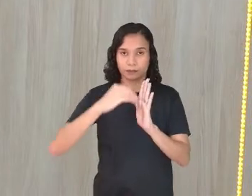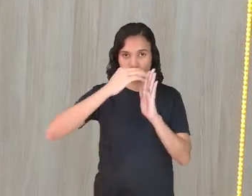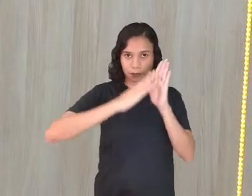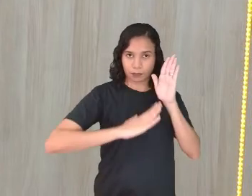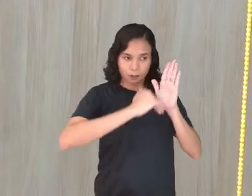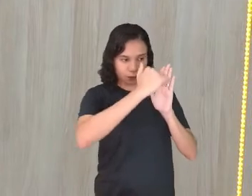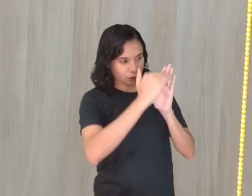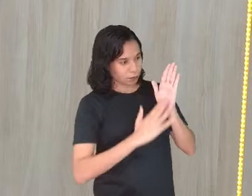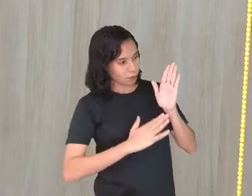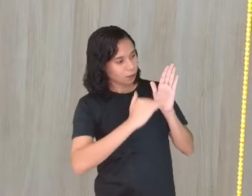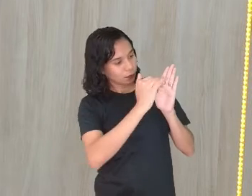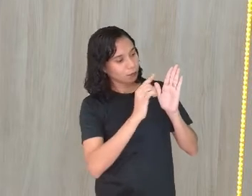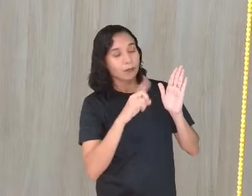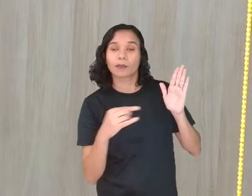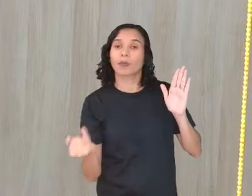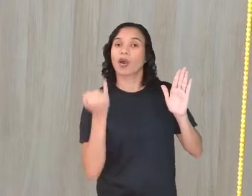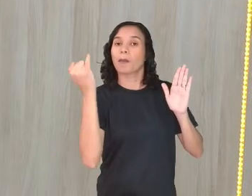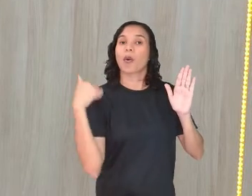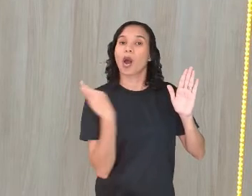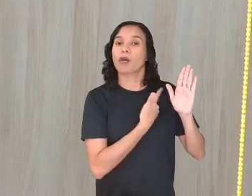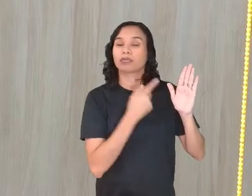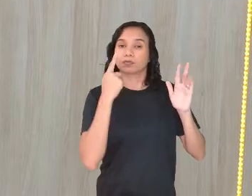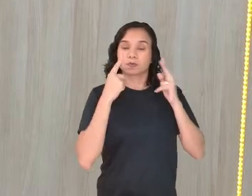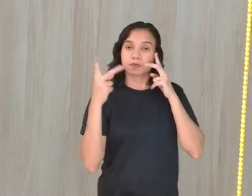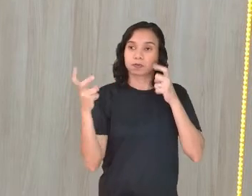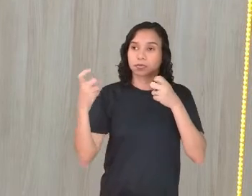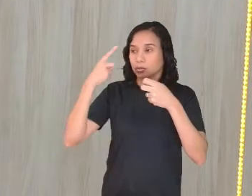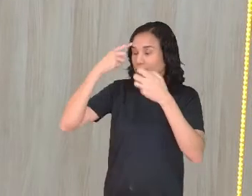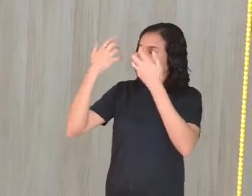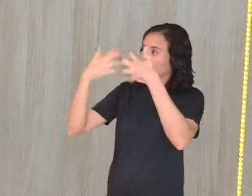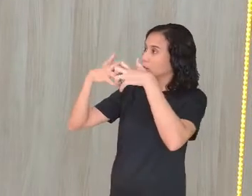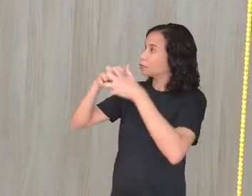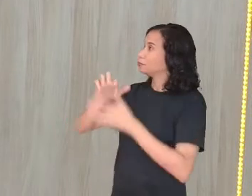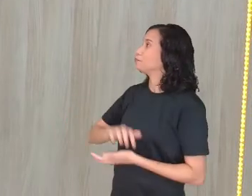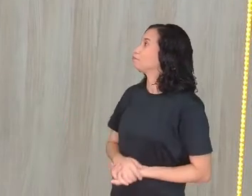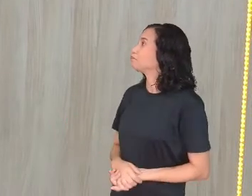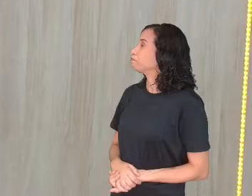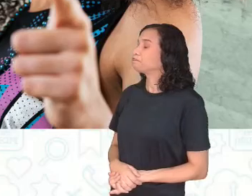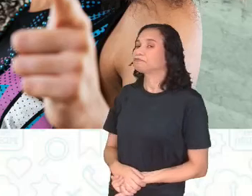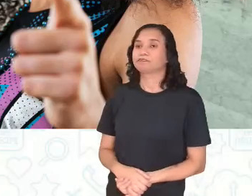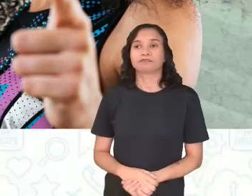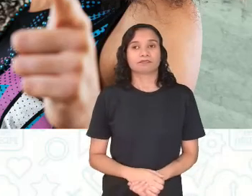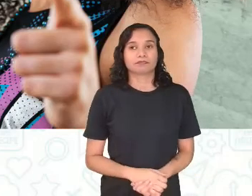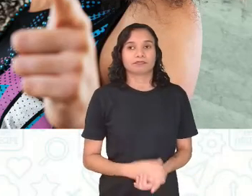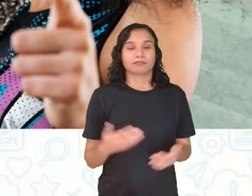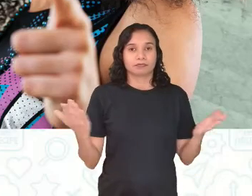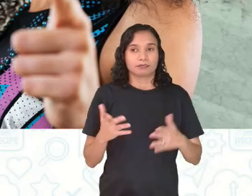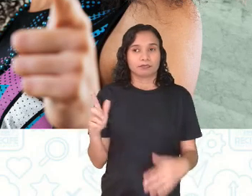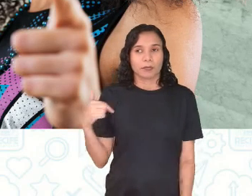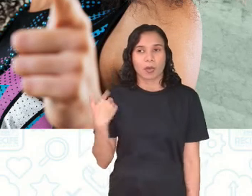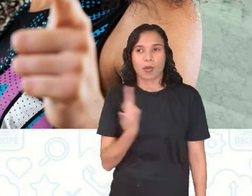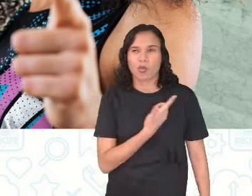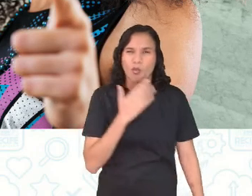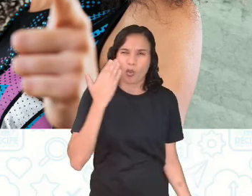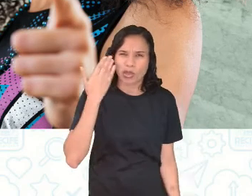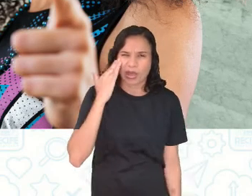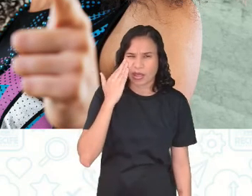aí, que também é muito importante para a gente refletir. Certo? Então, aí vamos entender,